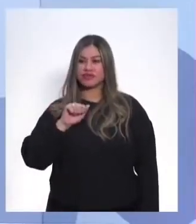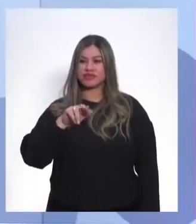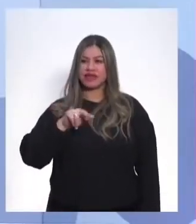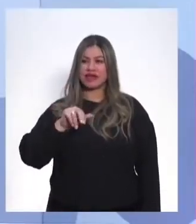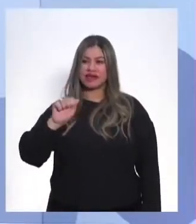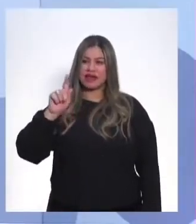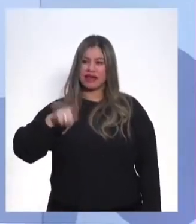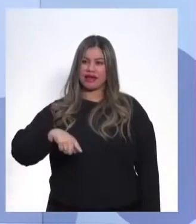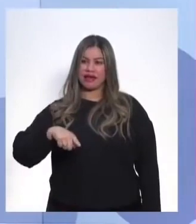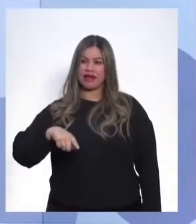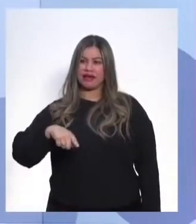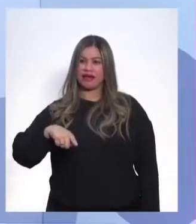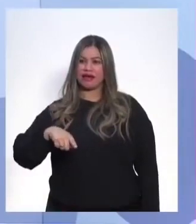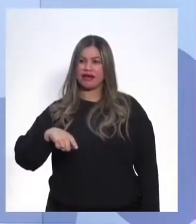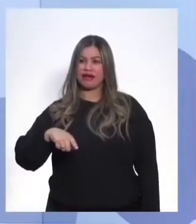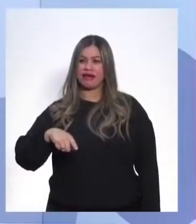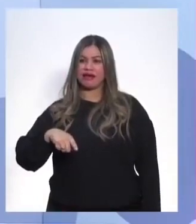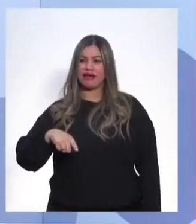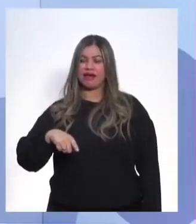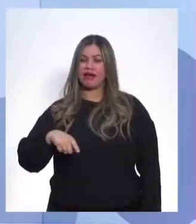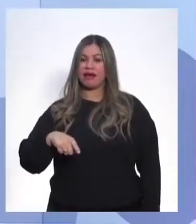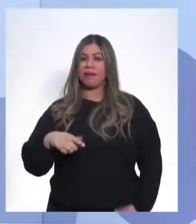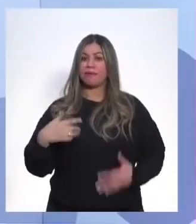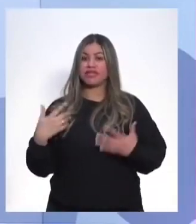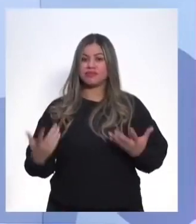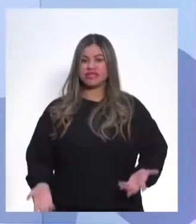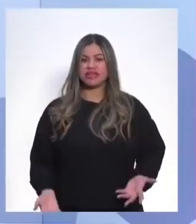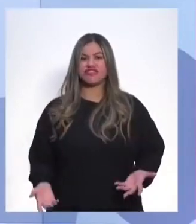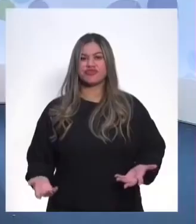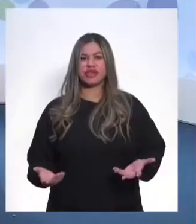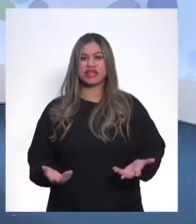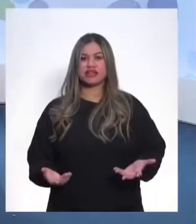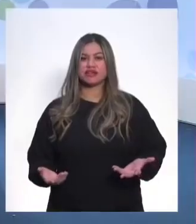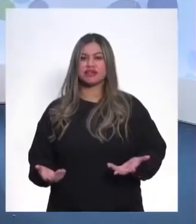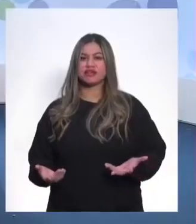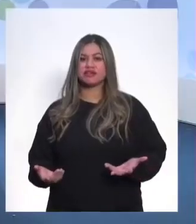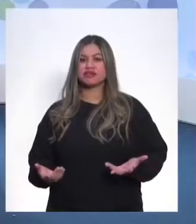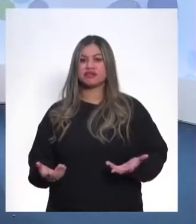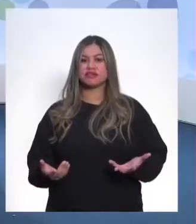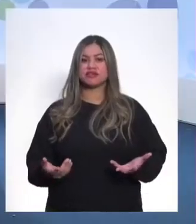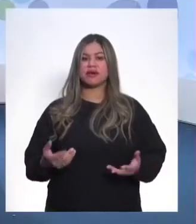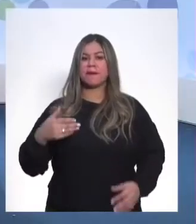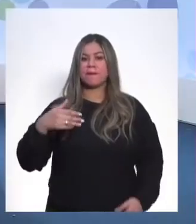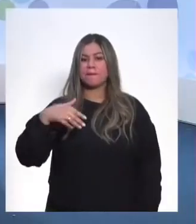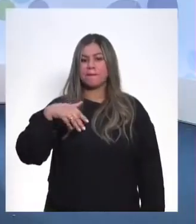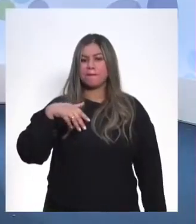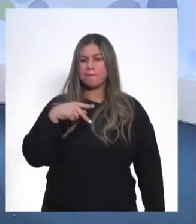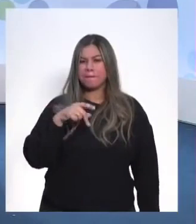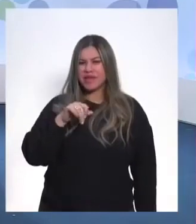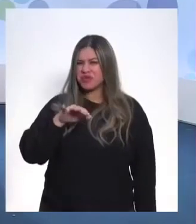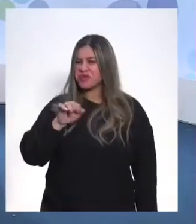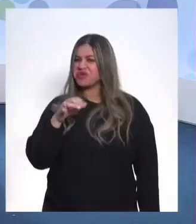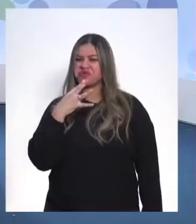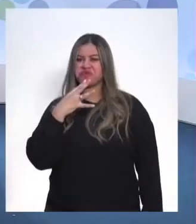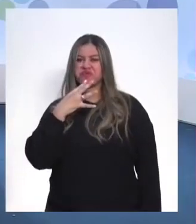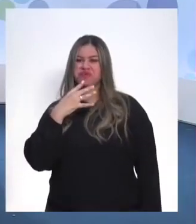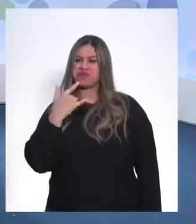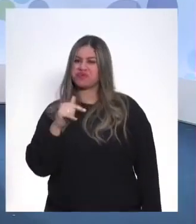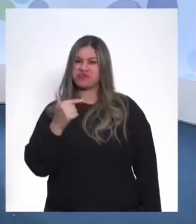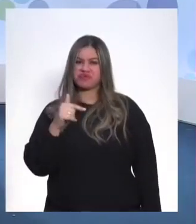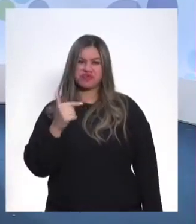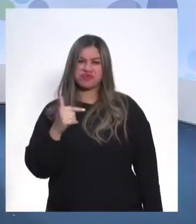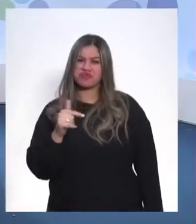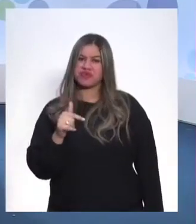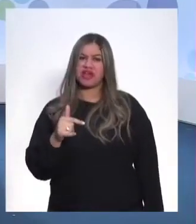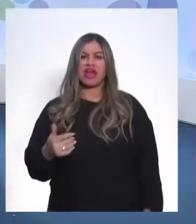piuim. Pernambuco já é diferente O esse que que é? piuim. Esse aqui é o maruim. Eu nem conhecia esse piuim, para ser bem honesto. É Tipo o de mosquito maruim. que